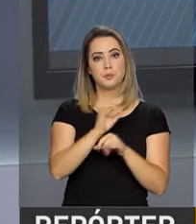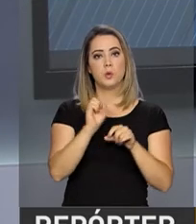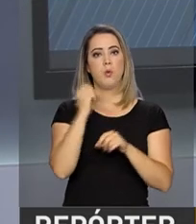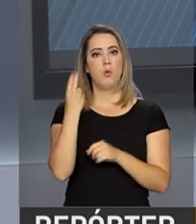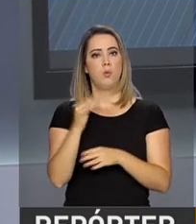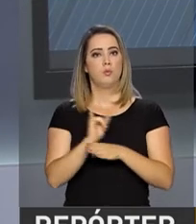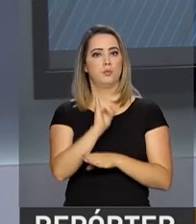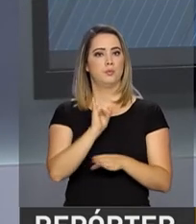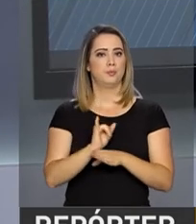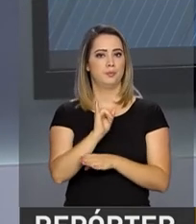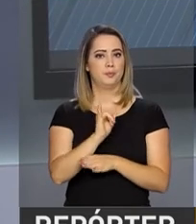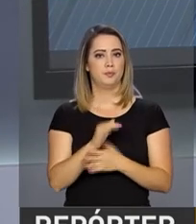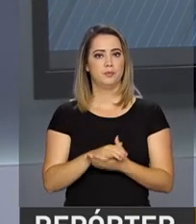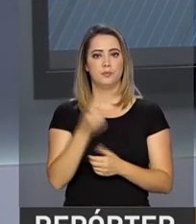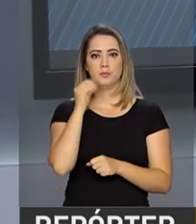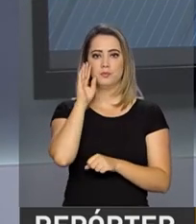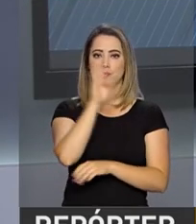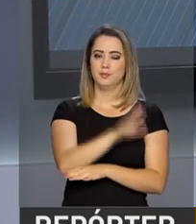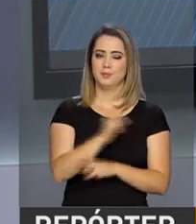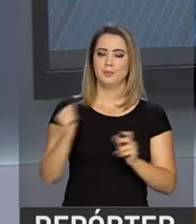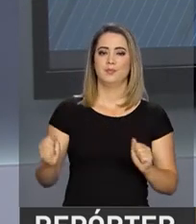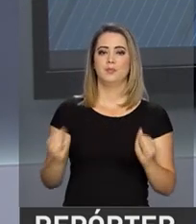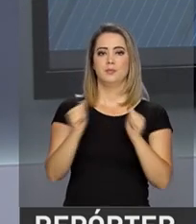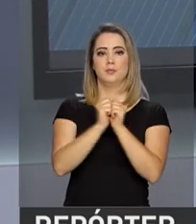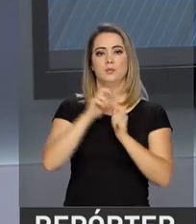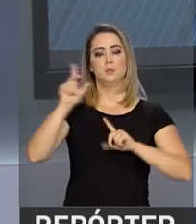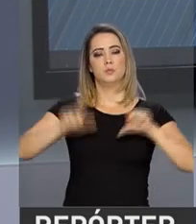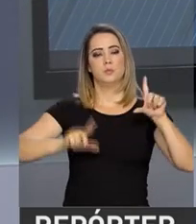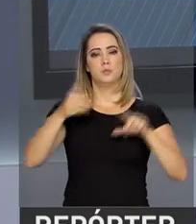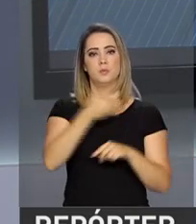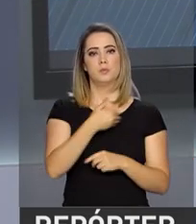ou em nosso canal no YouTube. Uma boa tarde para você e continue